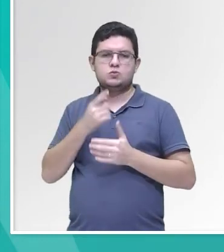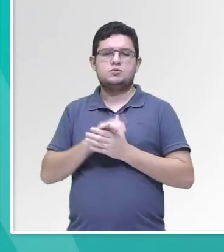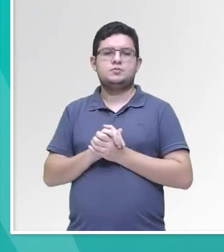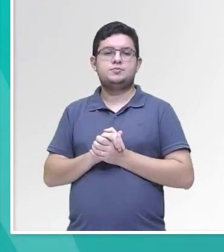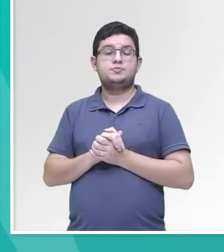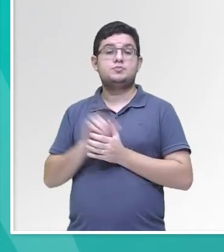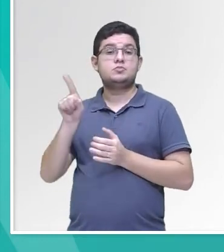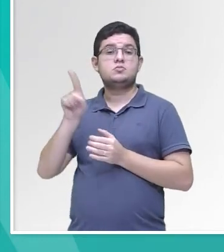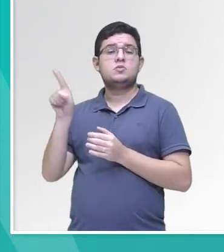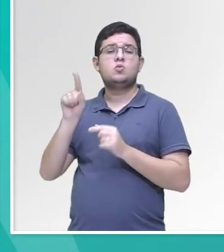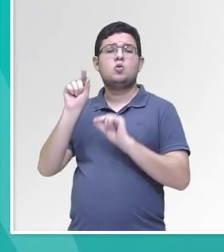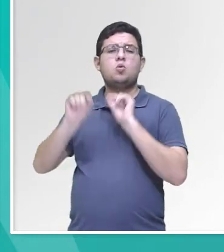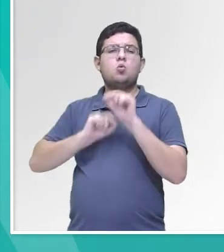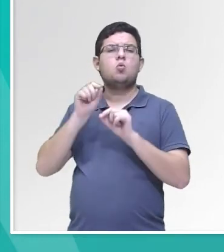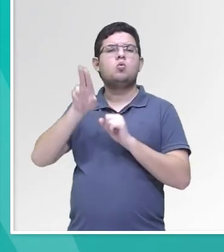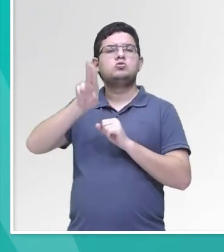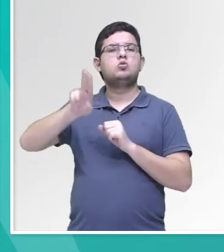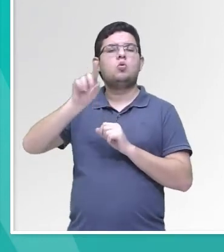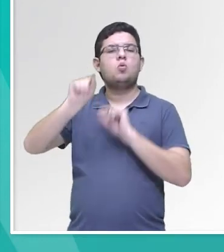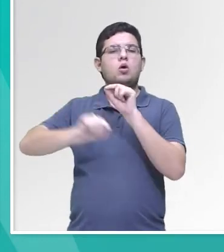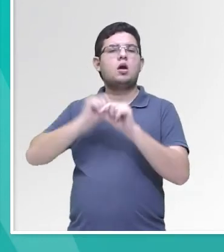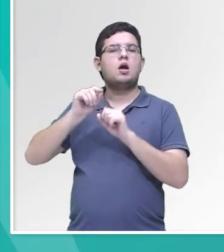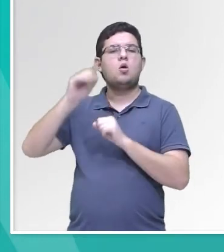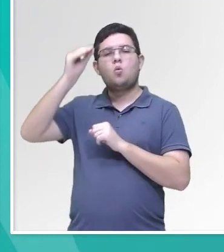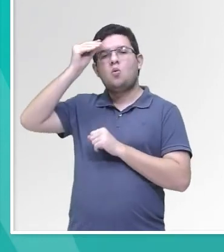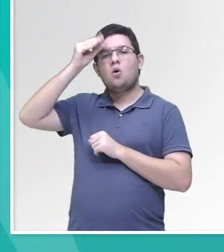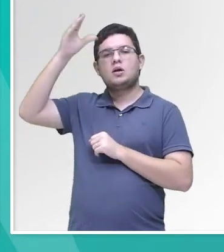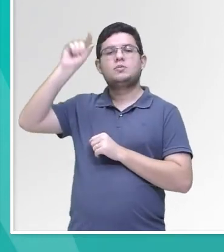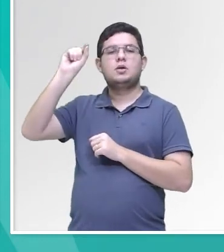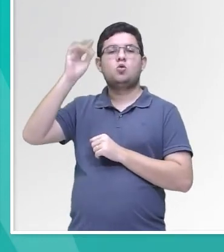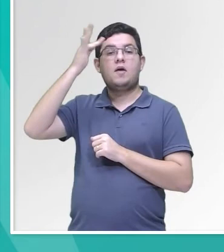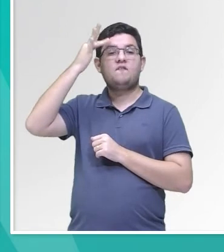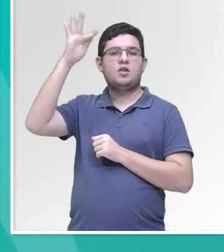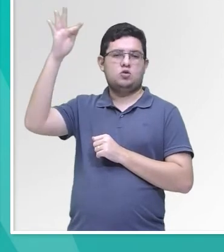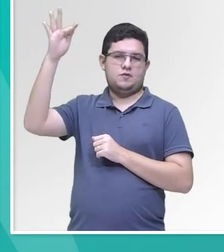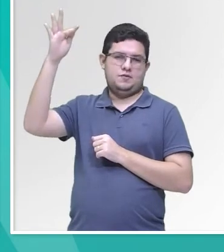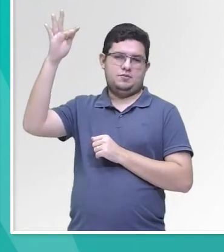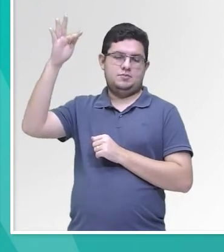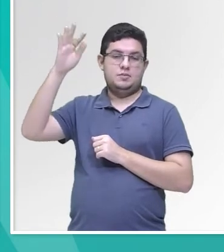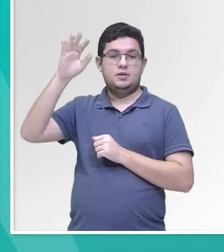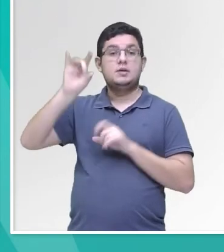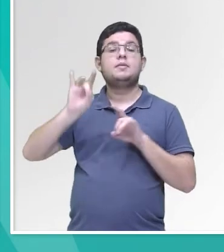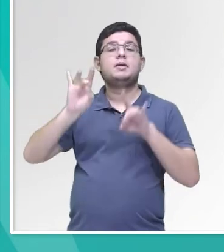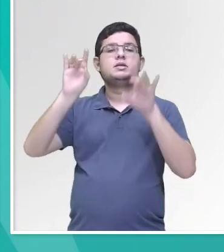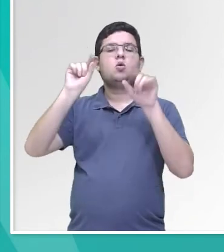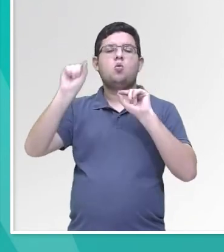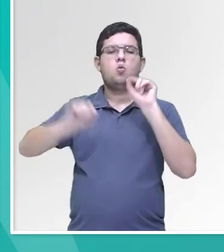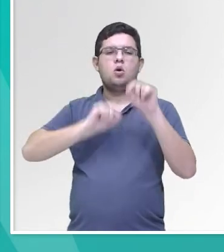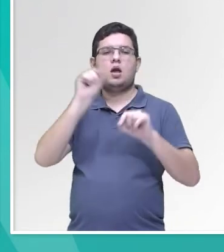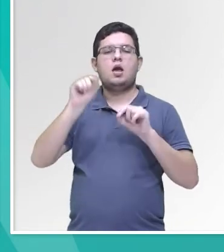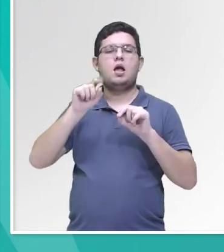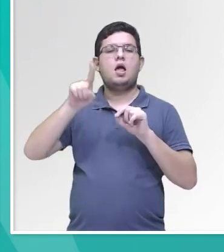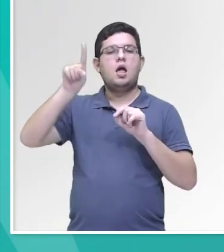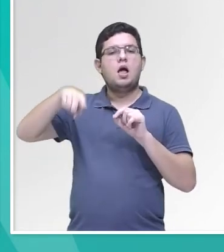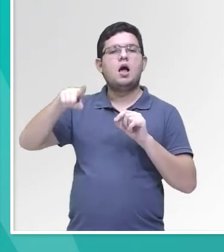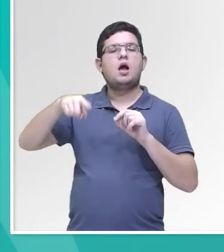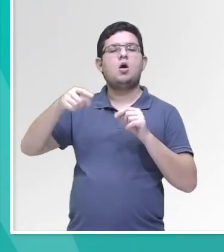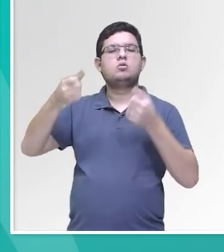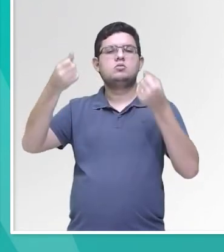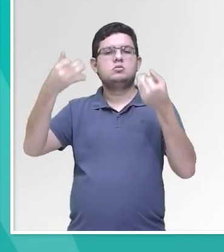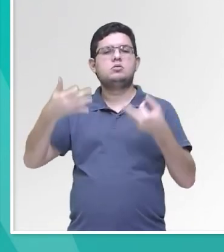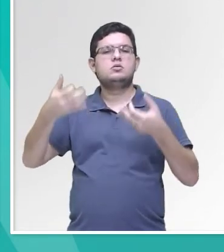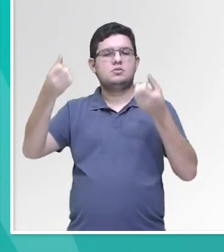Ela utilizou um conhecimento em filosofia, e em especial o tal do argumento de autoridade. Por